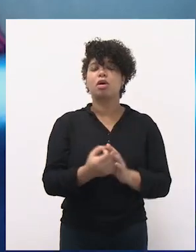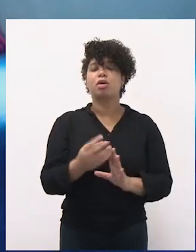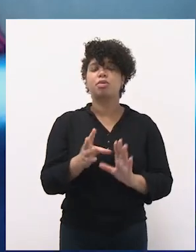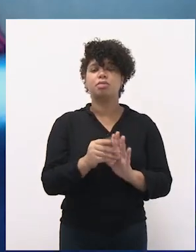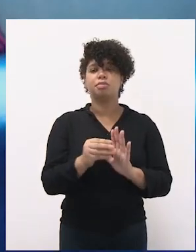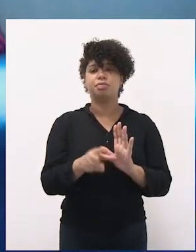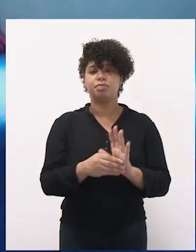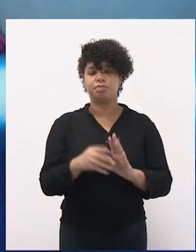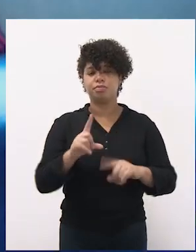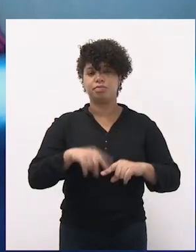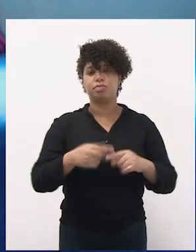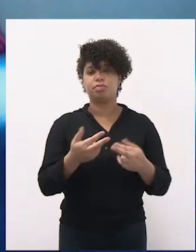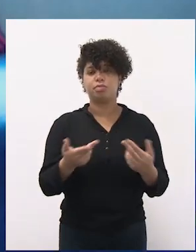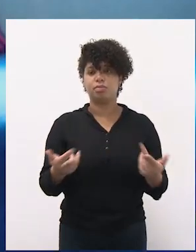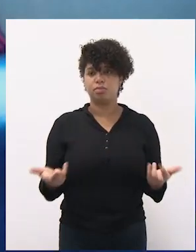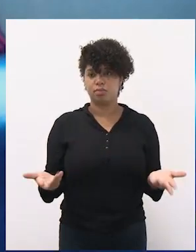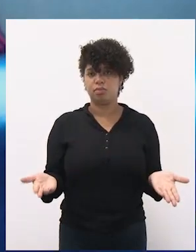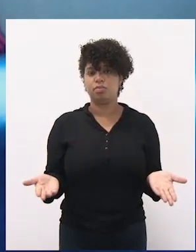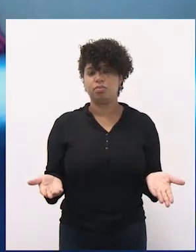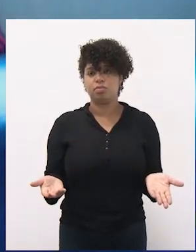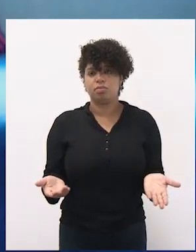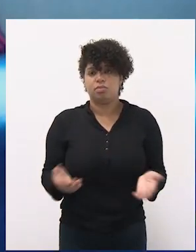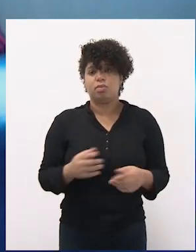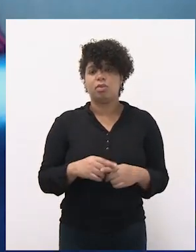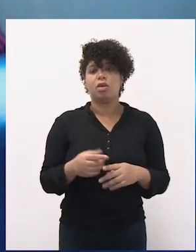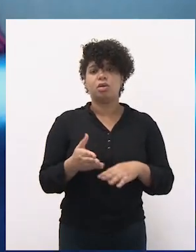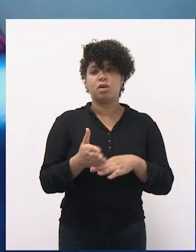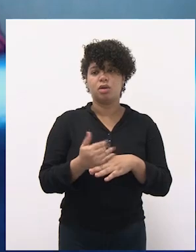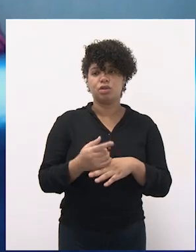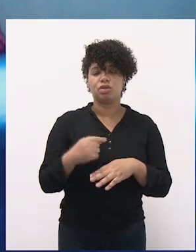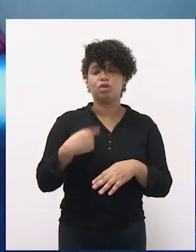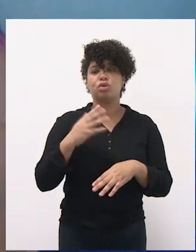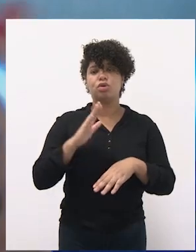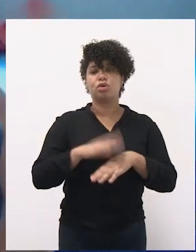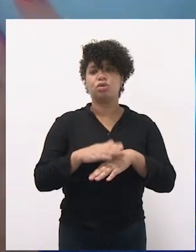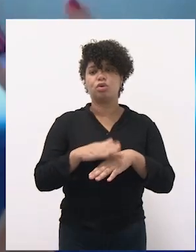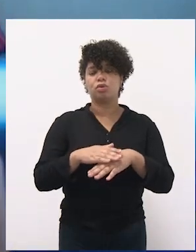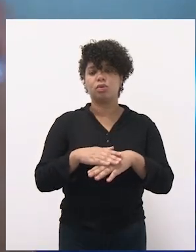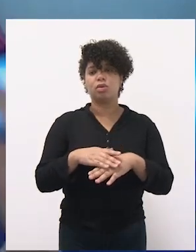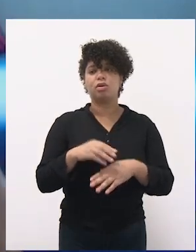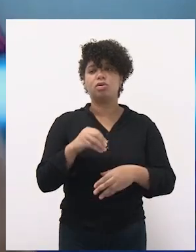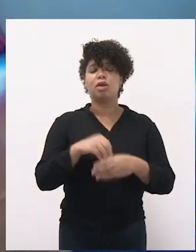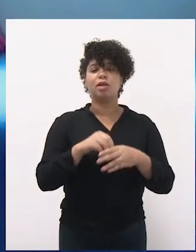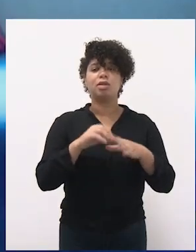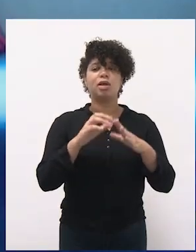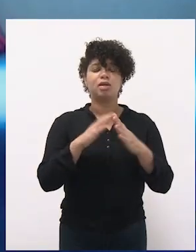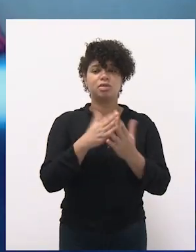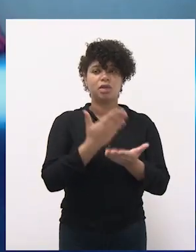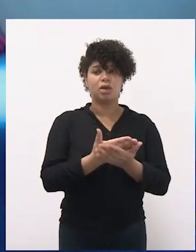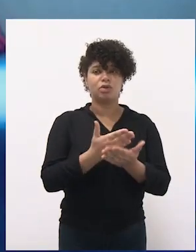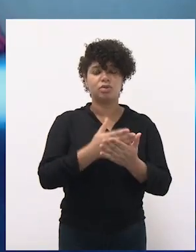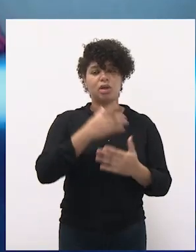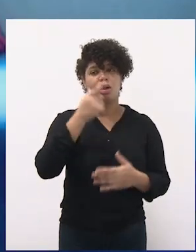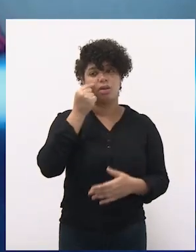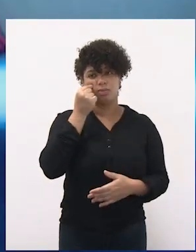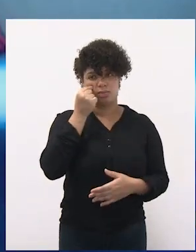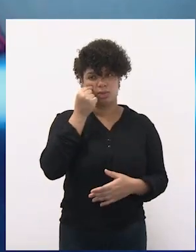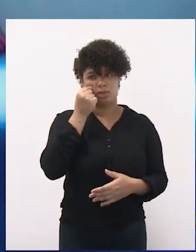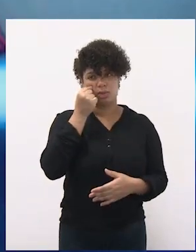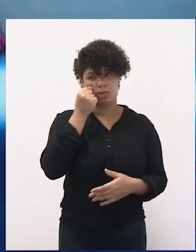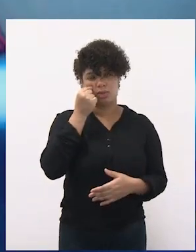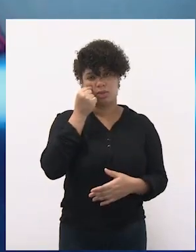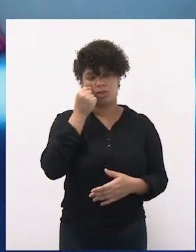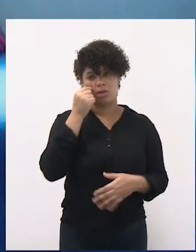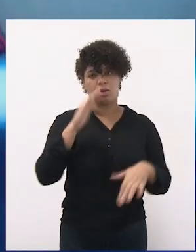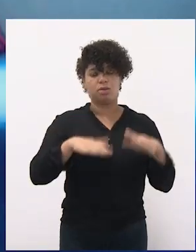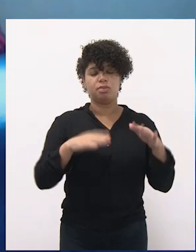De material. Então, antes, quando a gente estava restrito à nossa sala de aula presencial, a gente tem